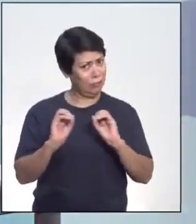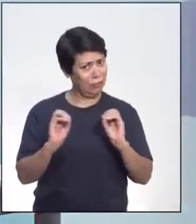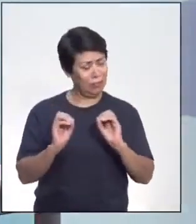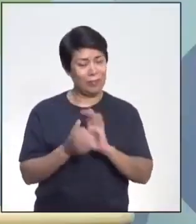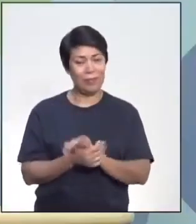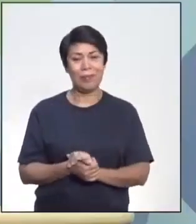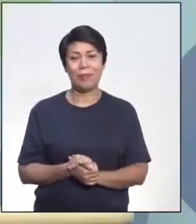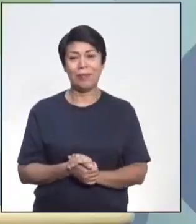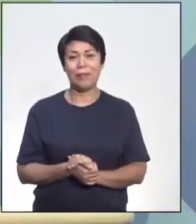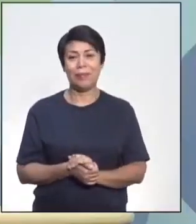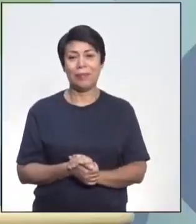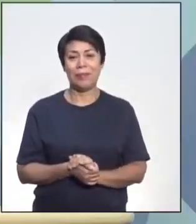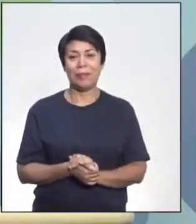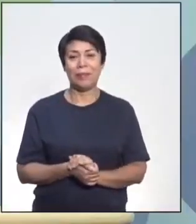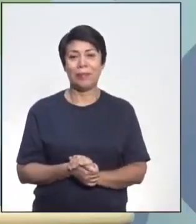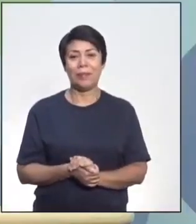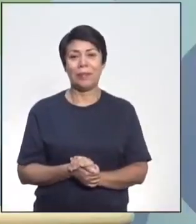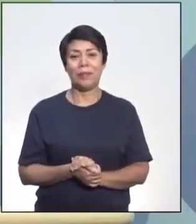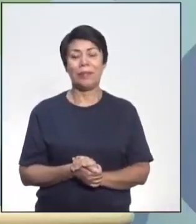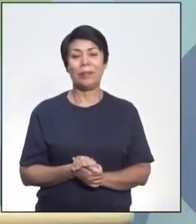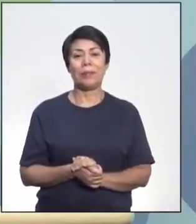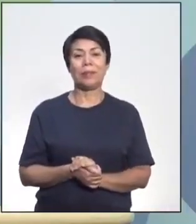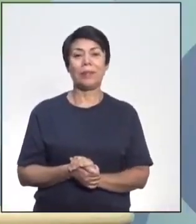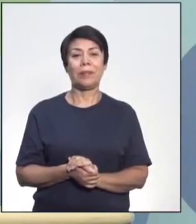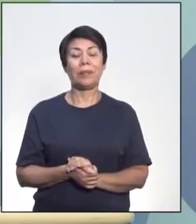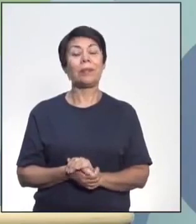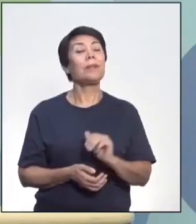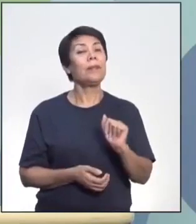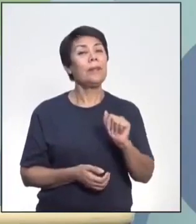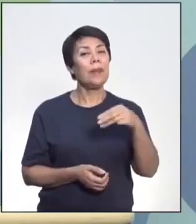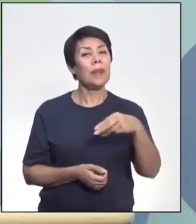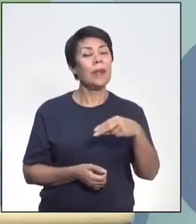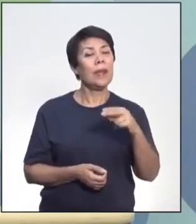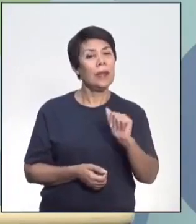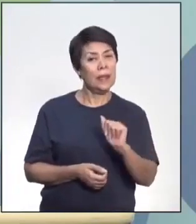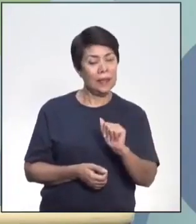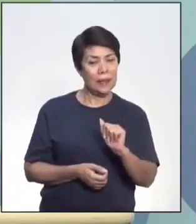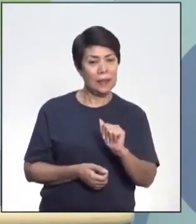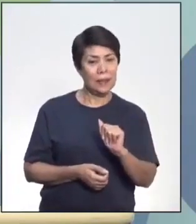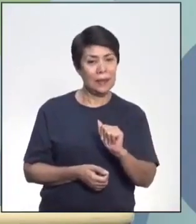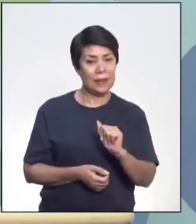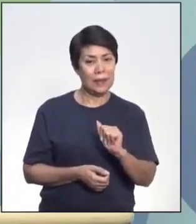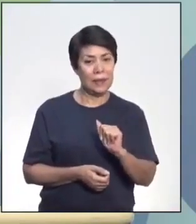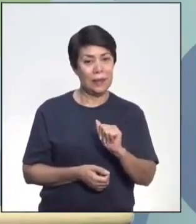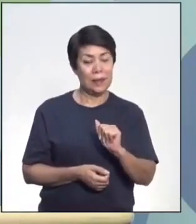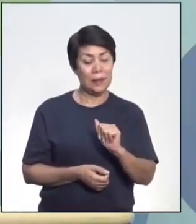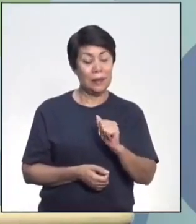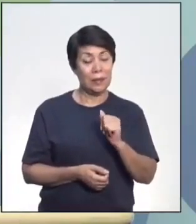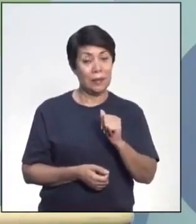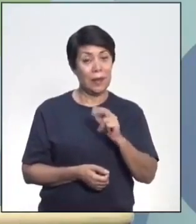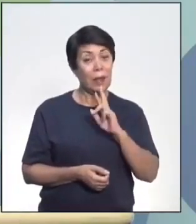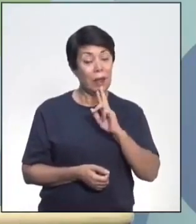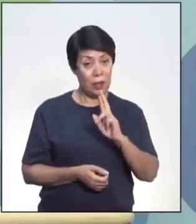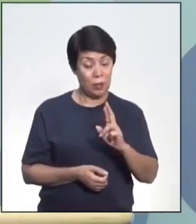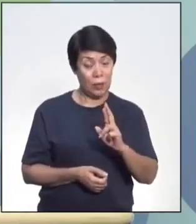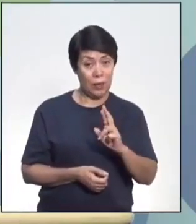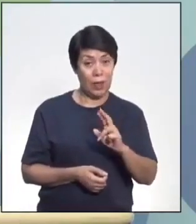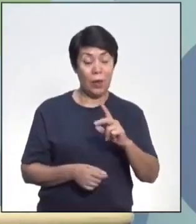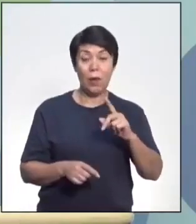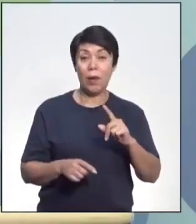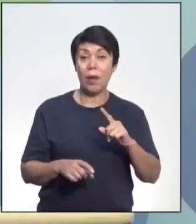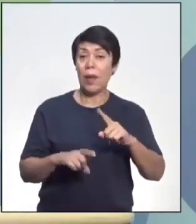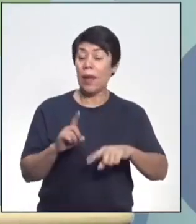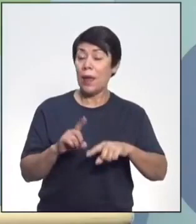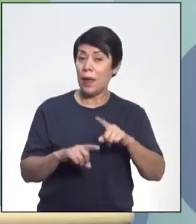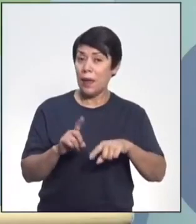Vou fazer uma correção. Ah. Pelo menos a Ana Carolina, ela falou sobre elementos,